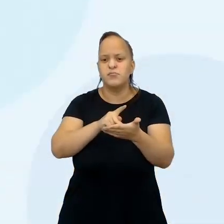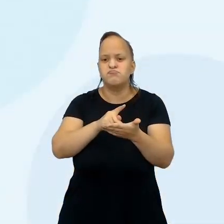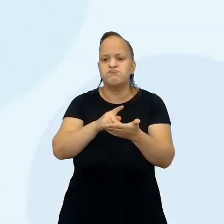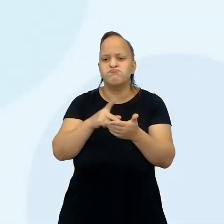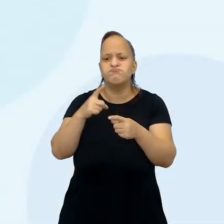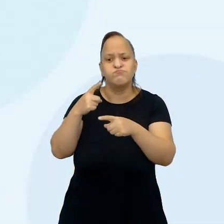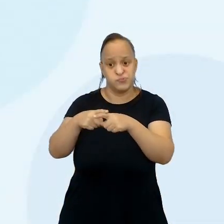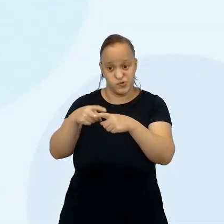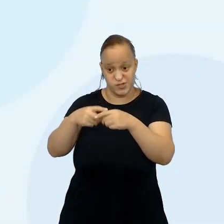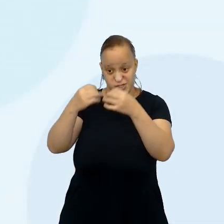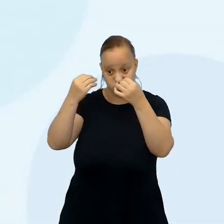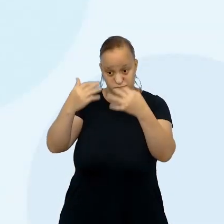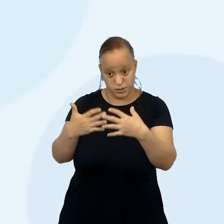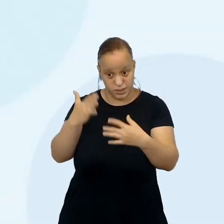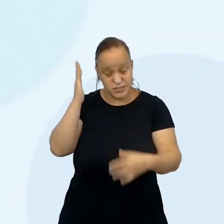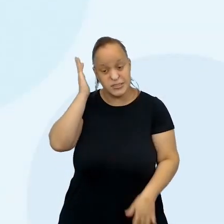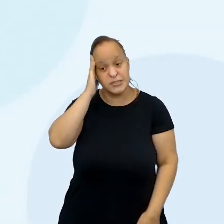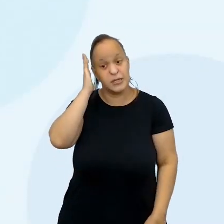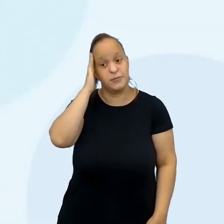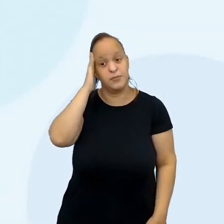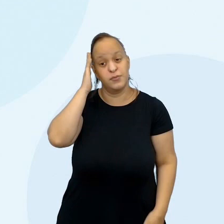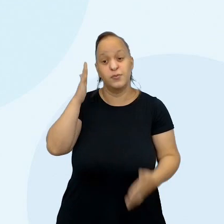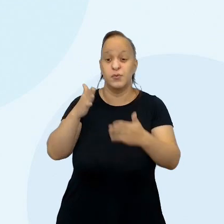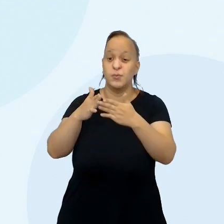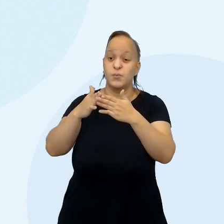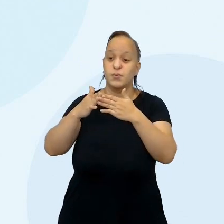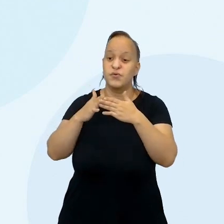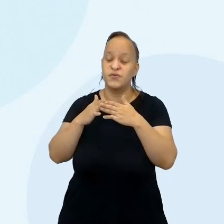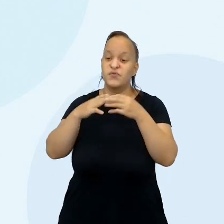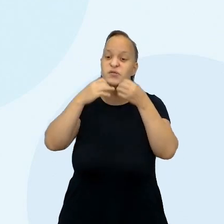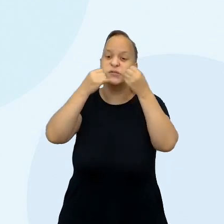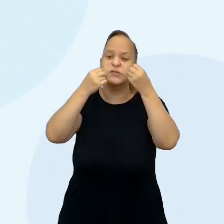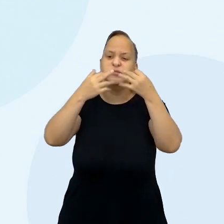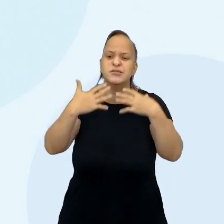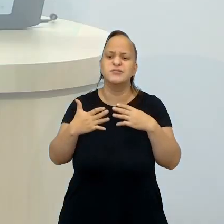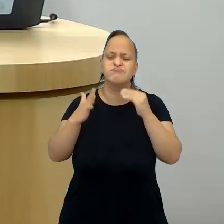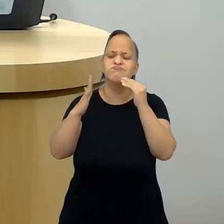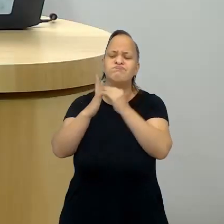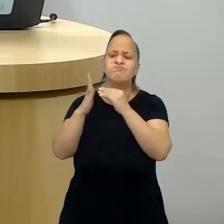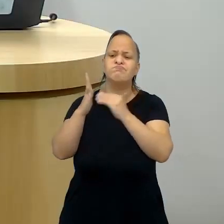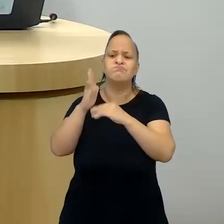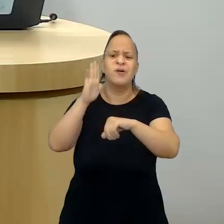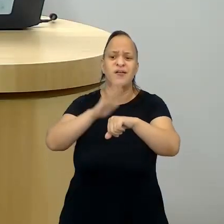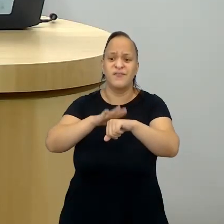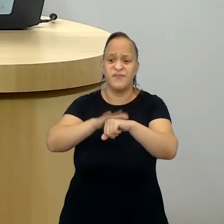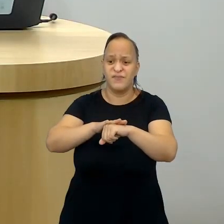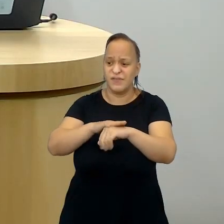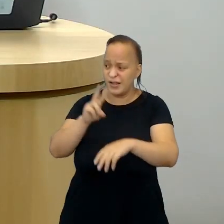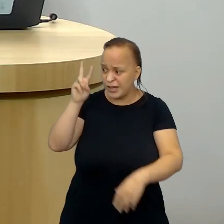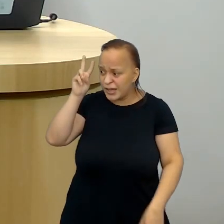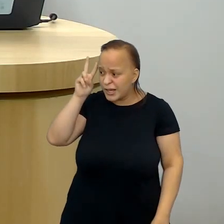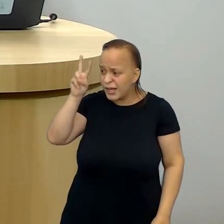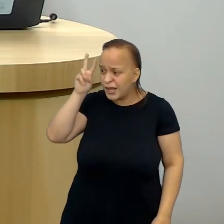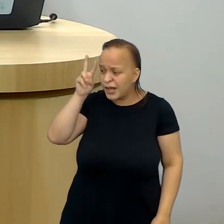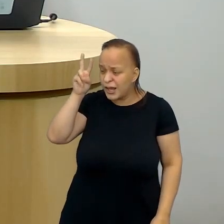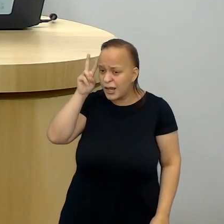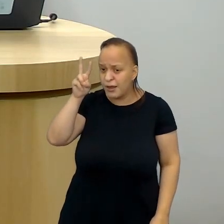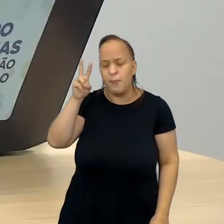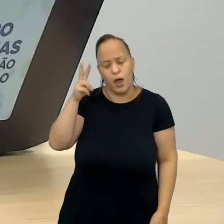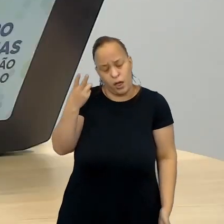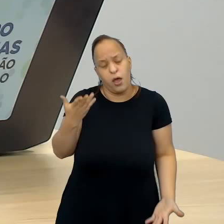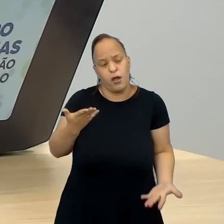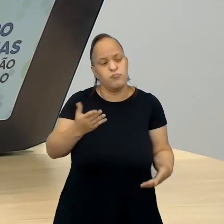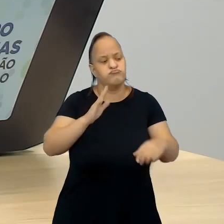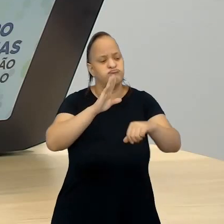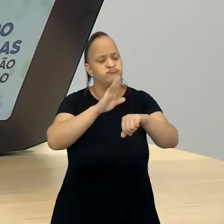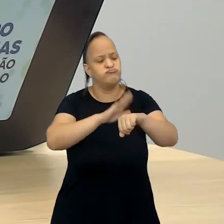ativa? E, por favor, Marcelo, fala um pouquinho para a gente o que é mesmo metodologia ativa, você lembra? Vamos recordar?